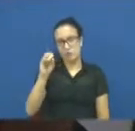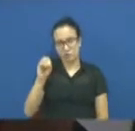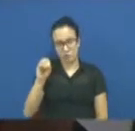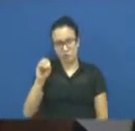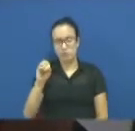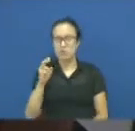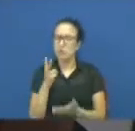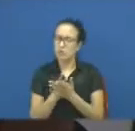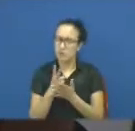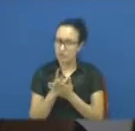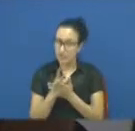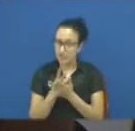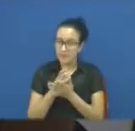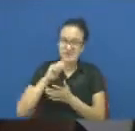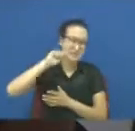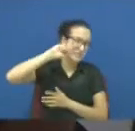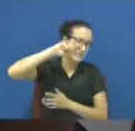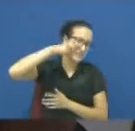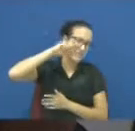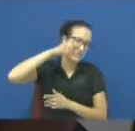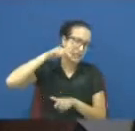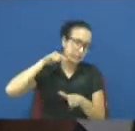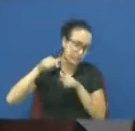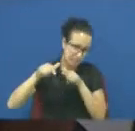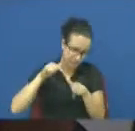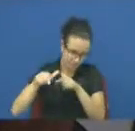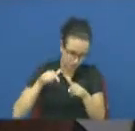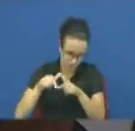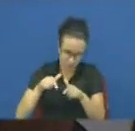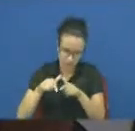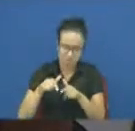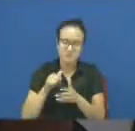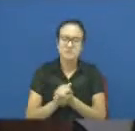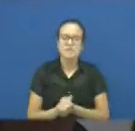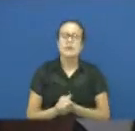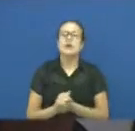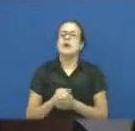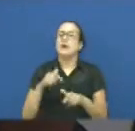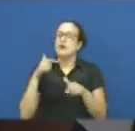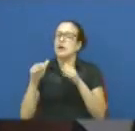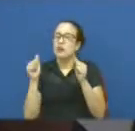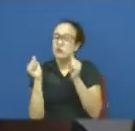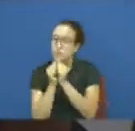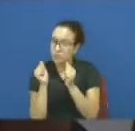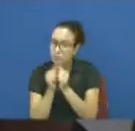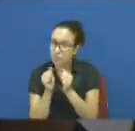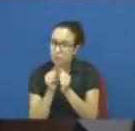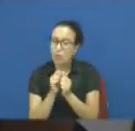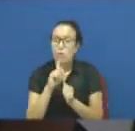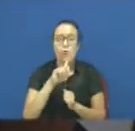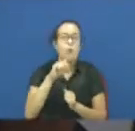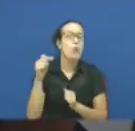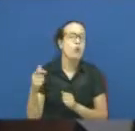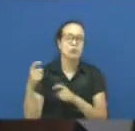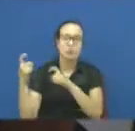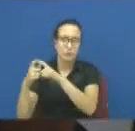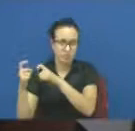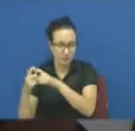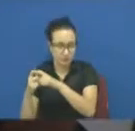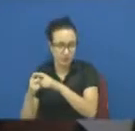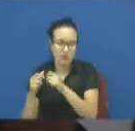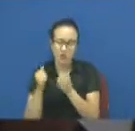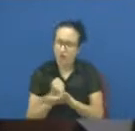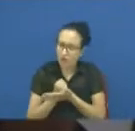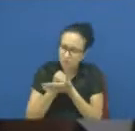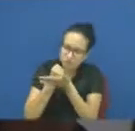cirurgião dentista, trabalhou junto com o cardiologista Dr. Valdomiro Francisco na Praça